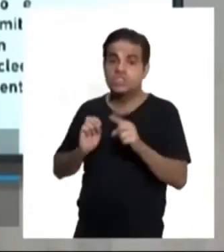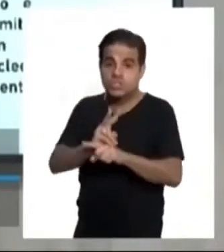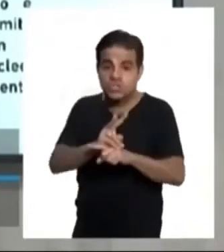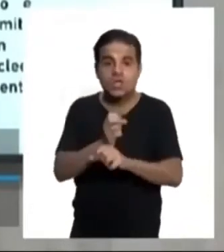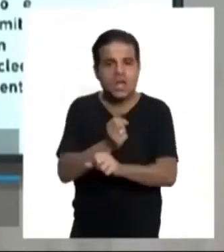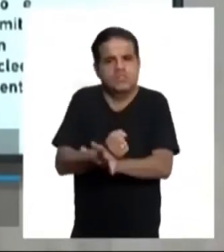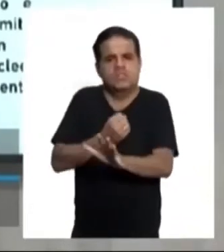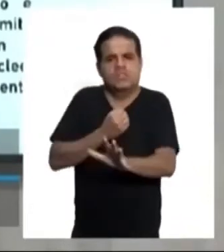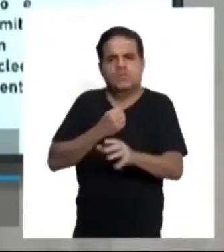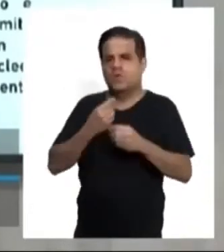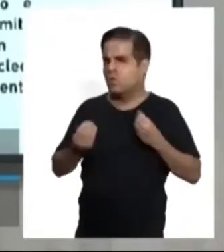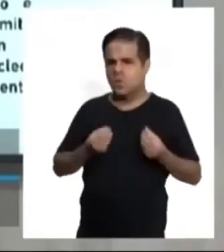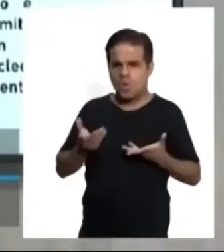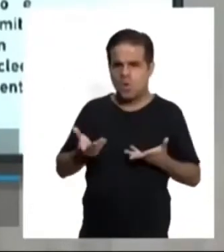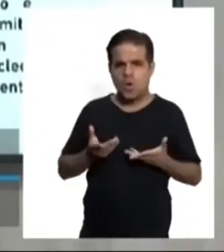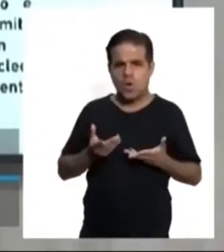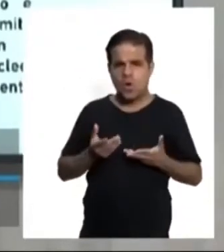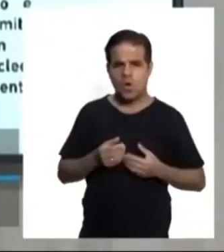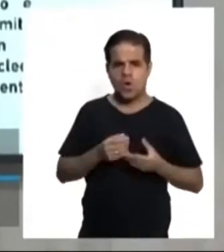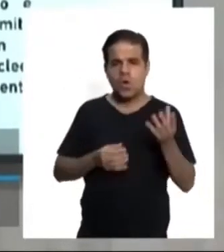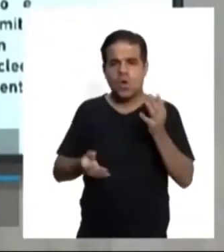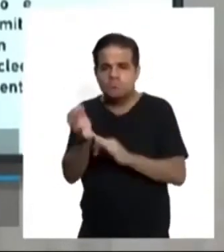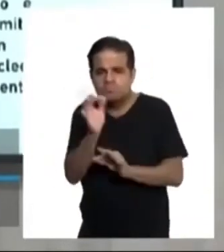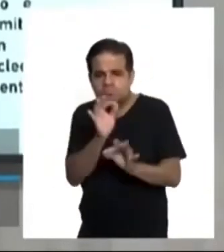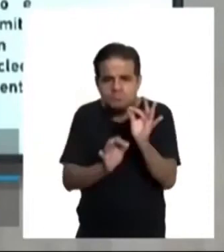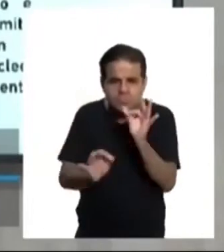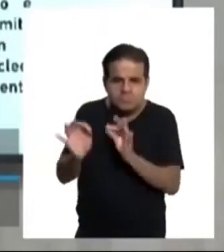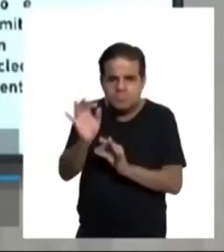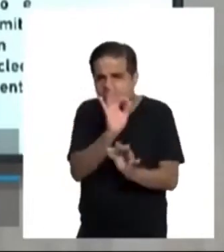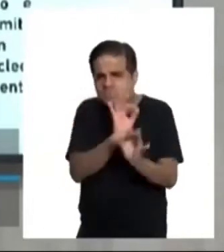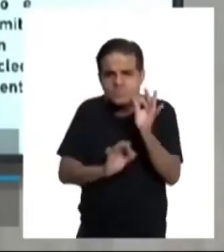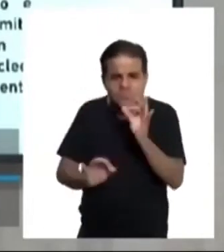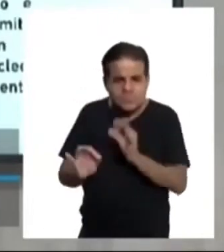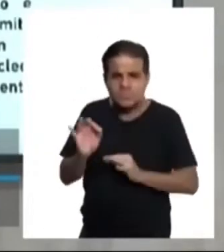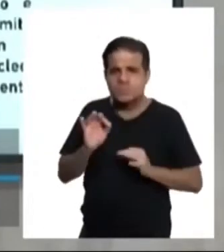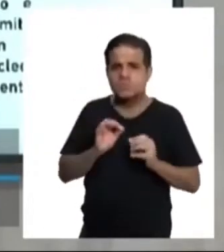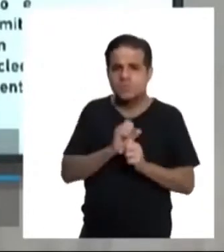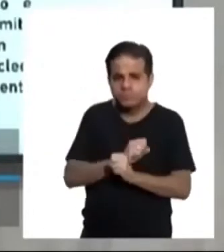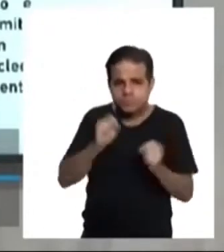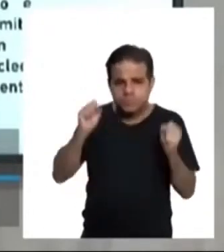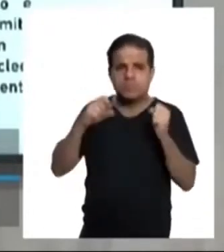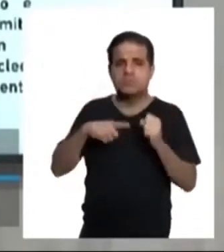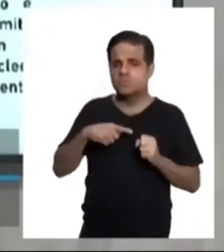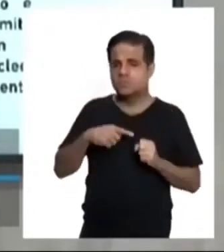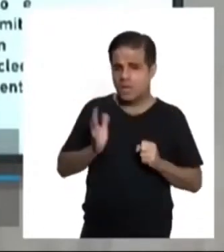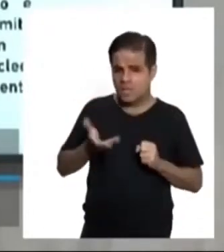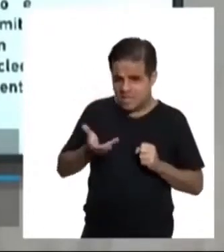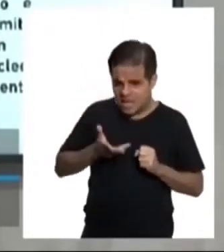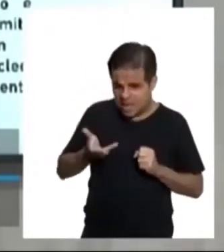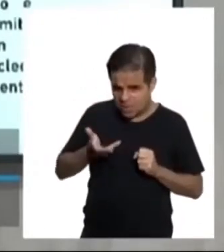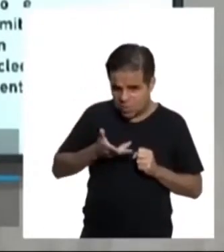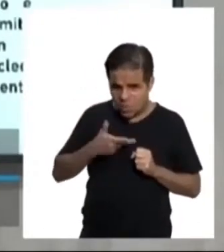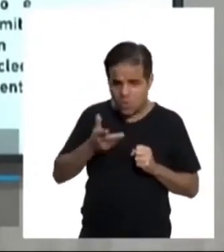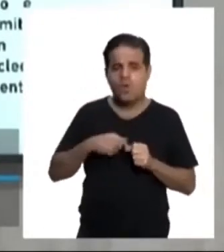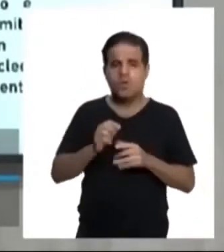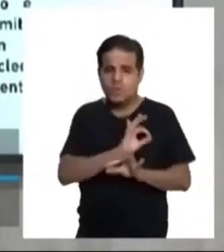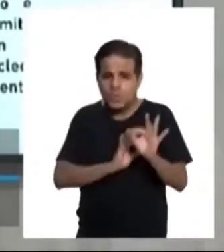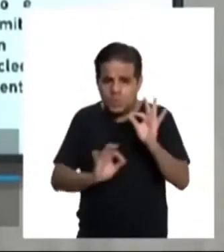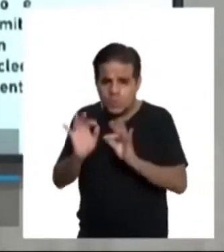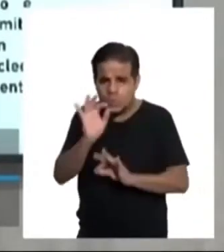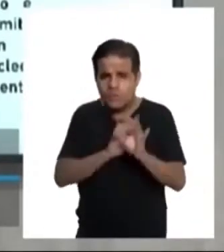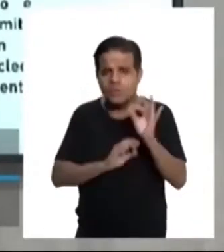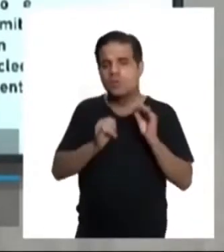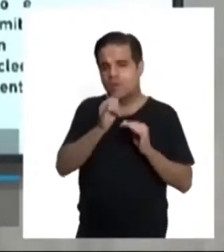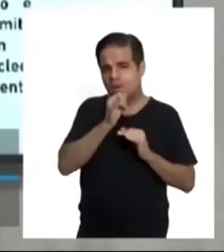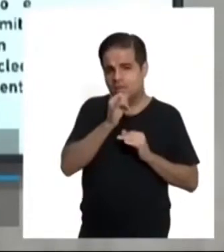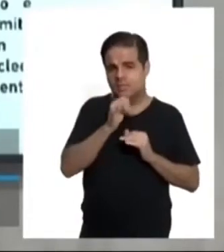radioativo? Bombardeando partículas do núcleo. Por isso que tem acelerador de partículas, né, professor? Sim, quando